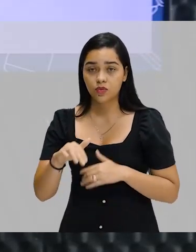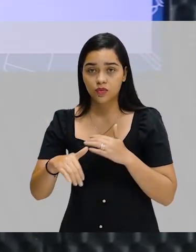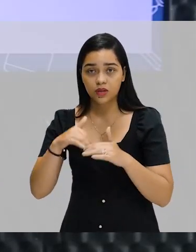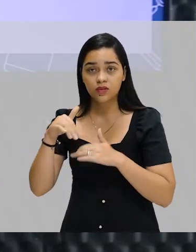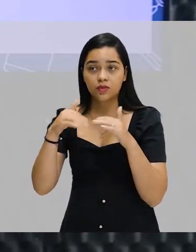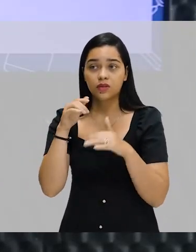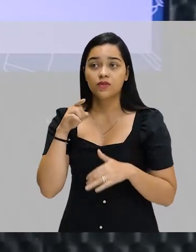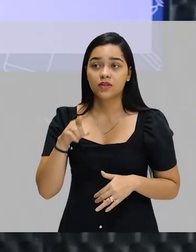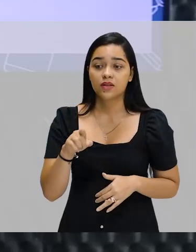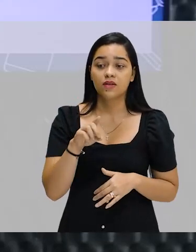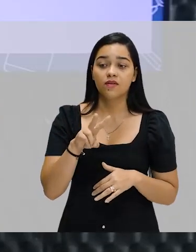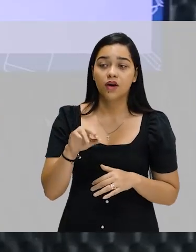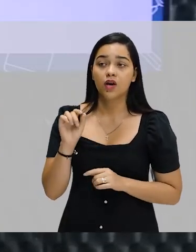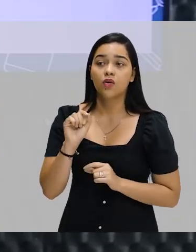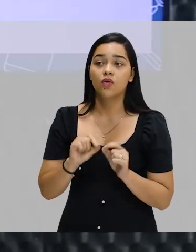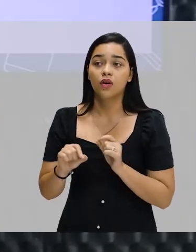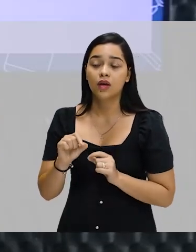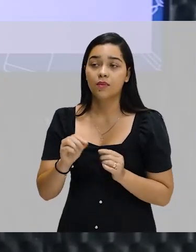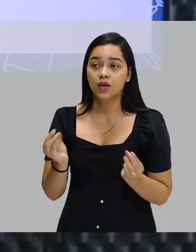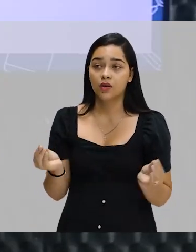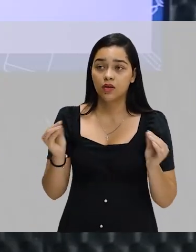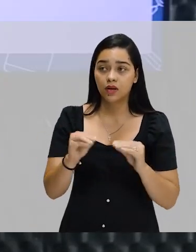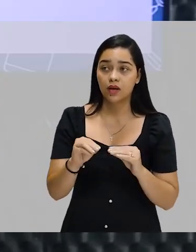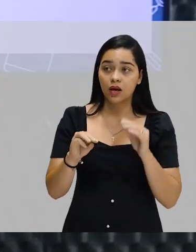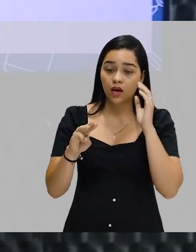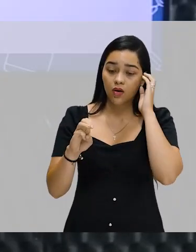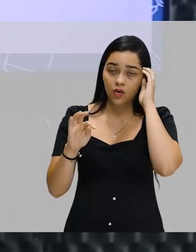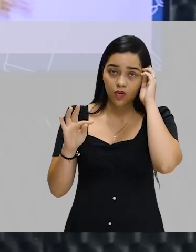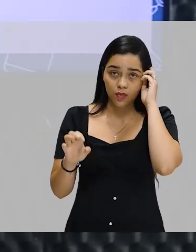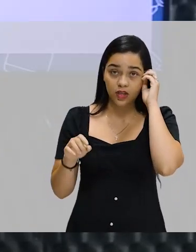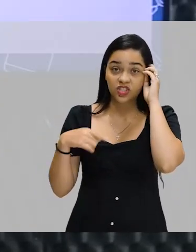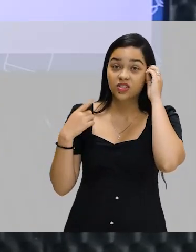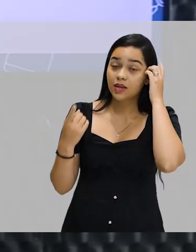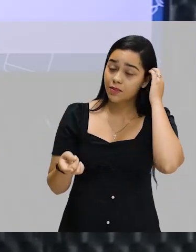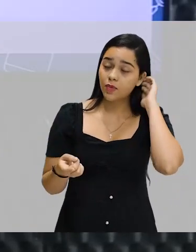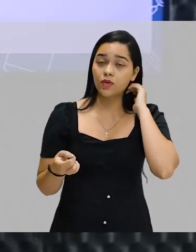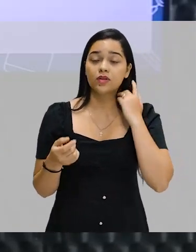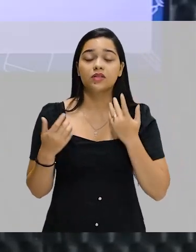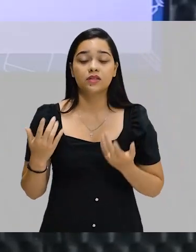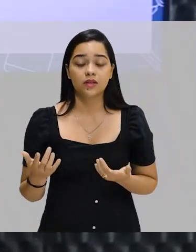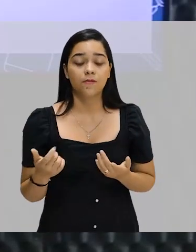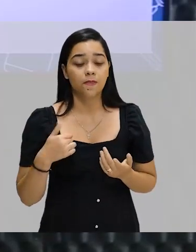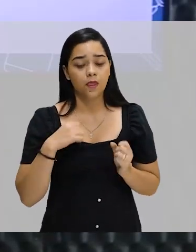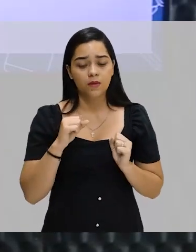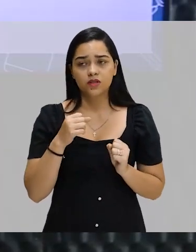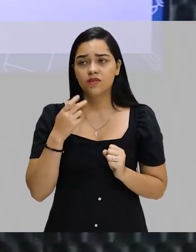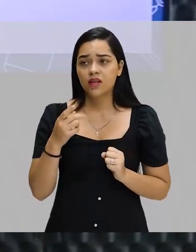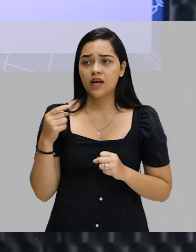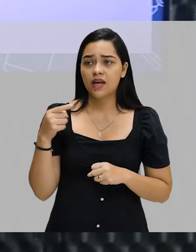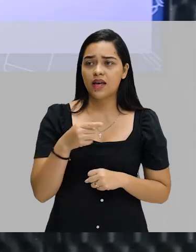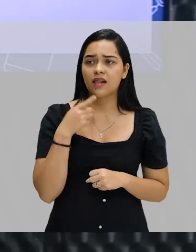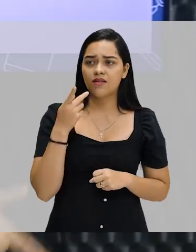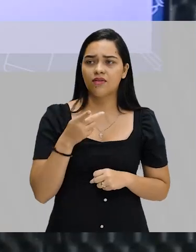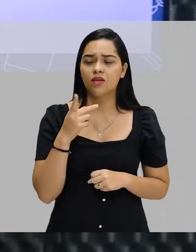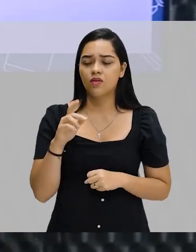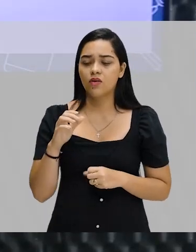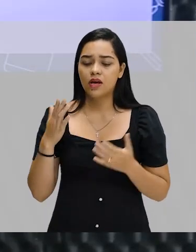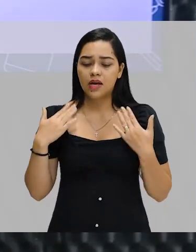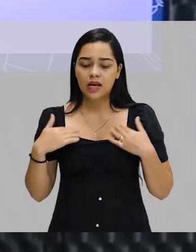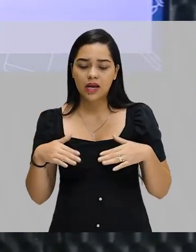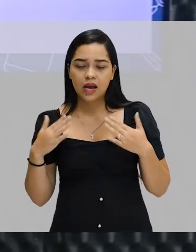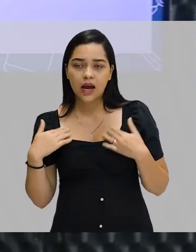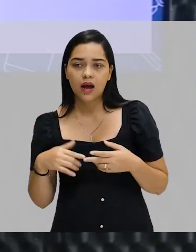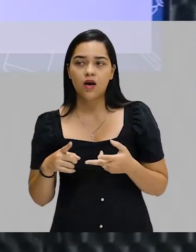construção, você vai deixar para colocar o mente depois. Então, eu posso dizer assim, ó, ela falou